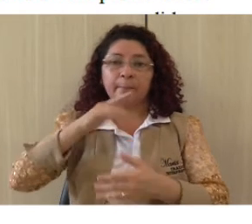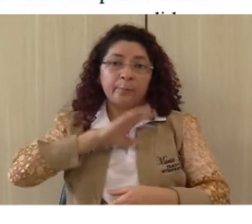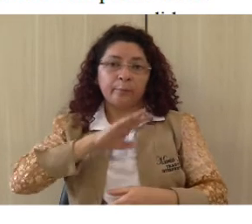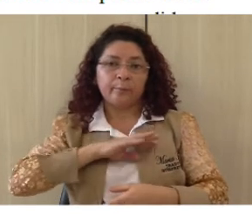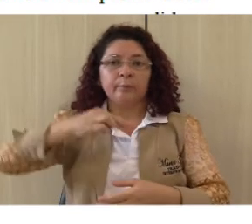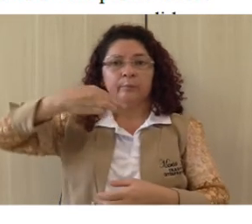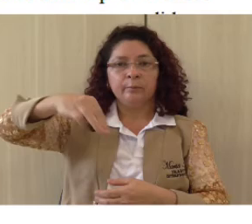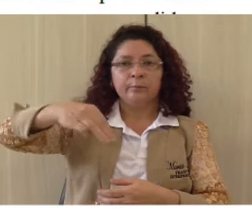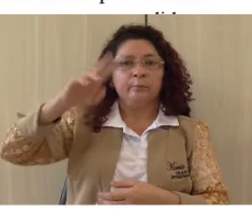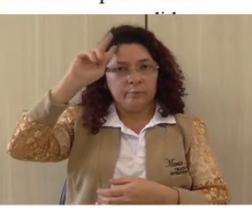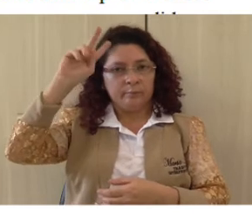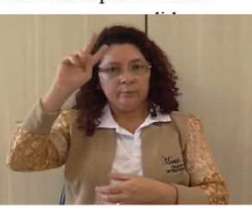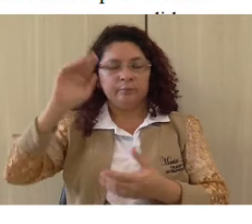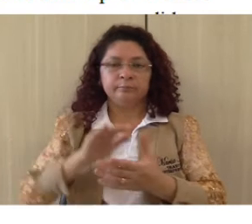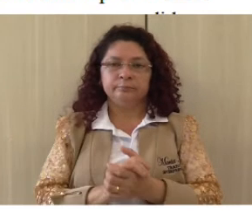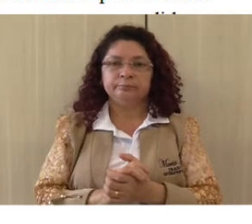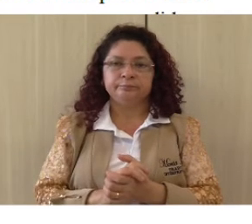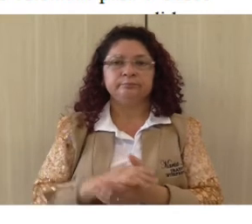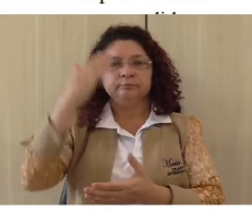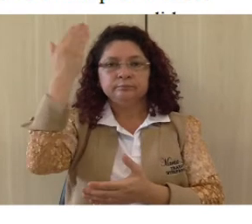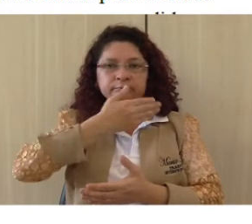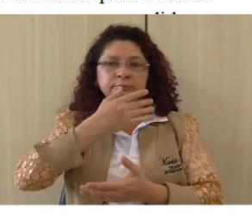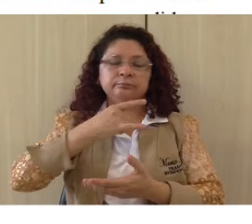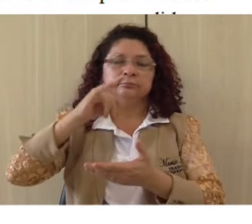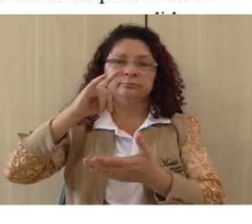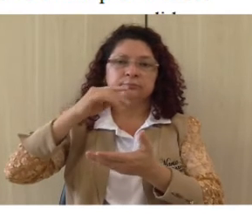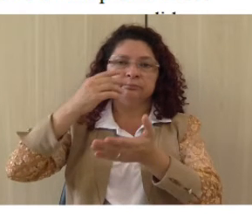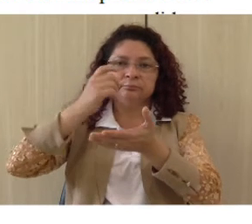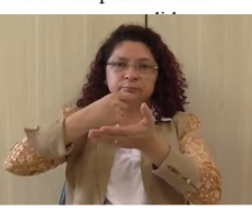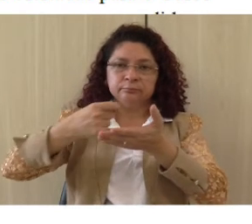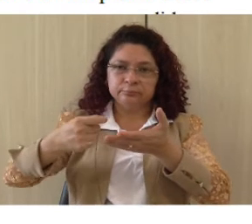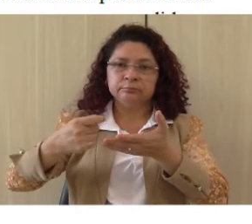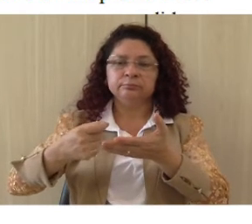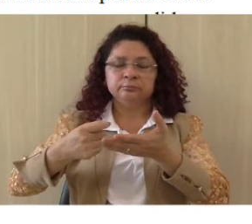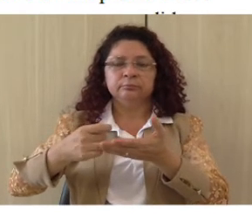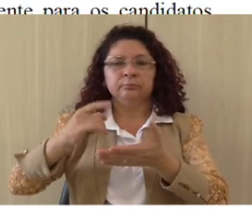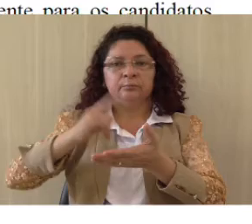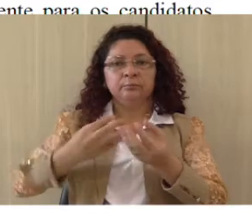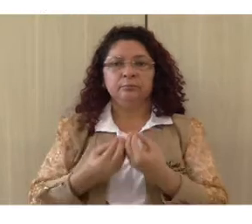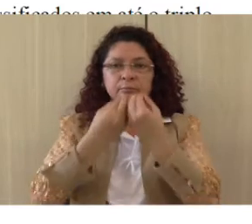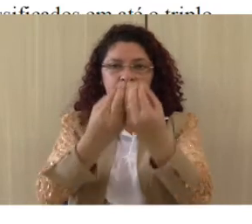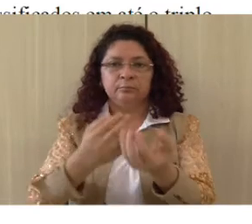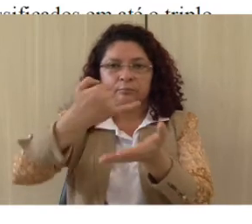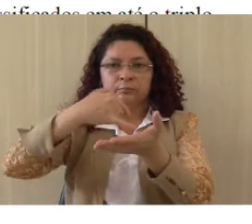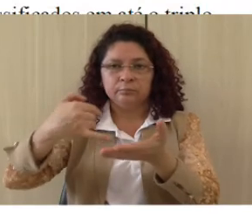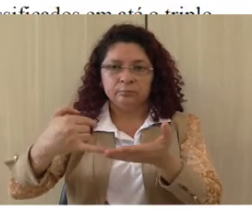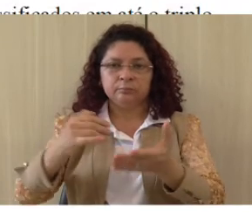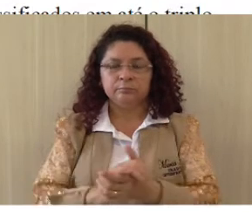portuguesa, matemática e história, constantes no histórico escolar entregue pelo candidato no ato da